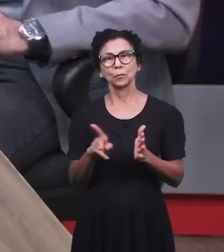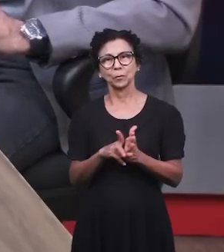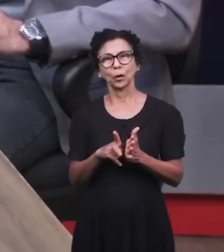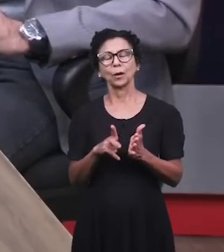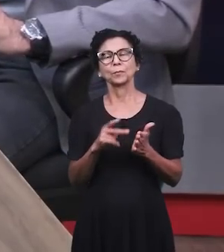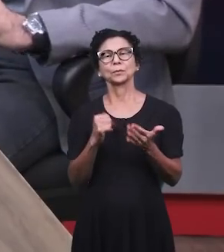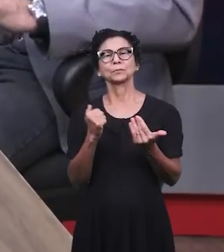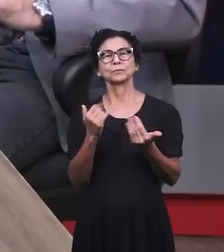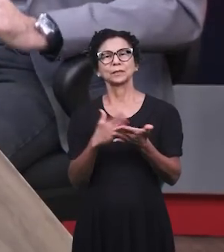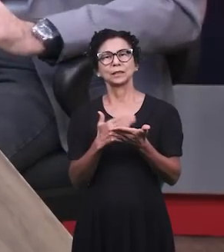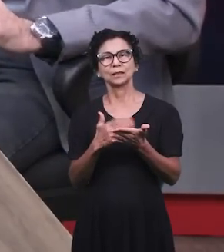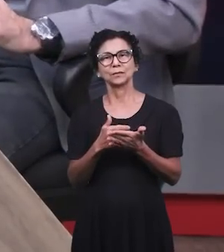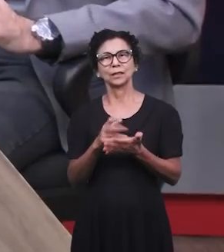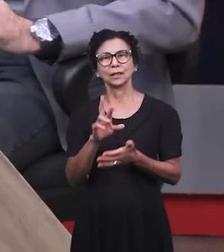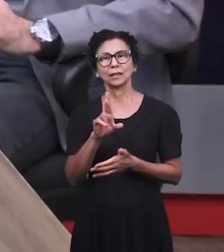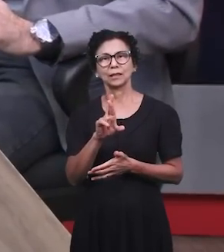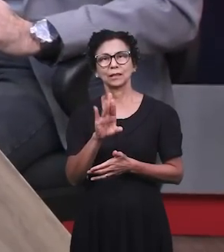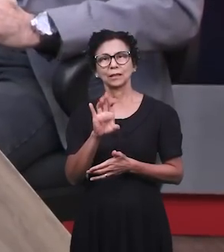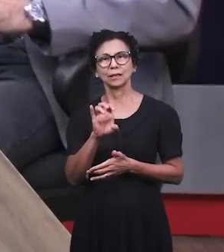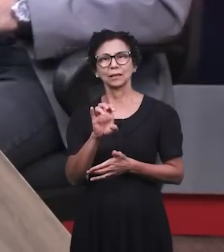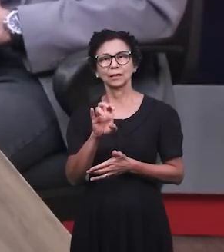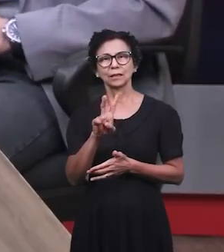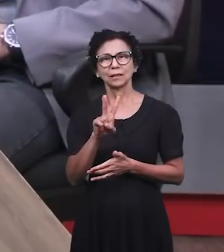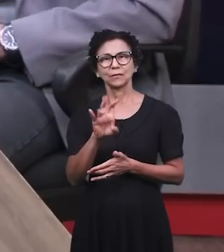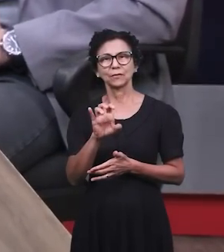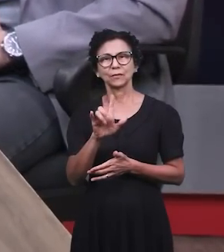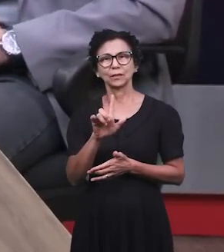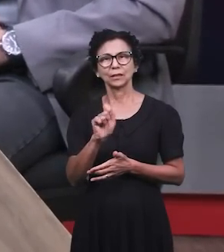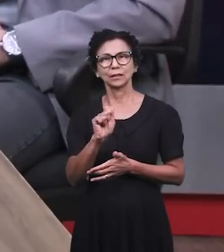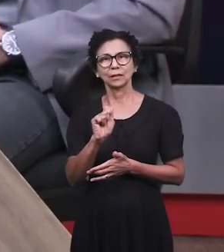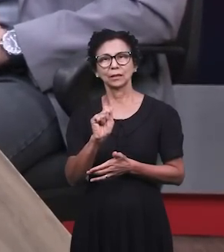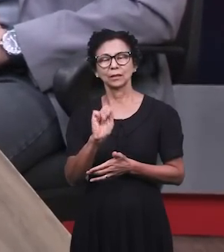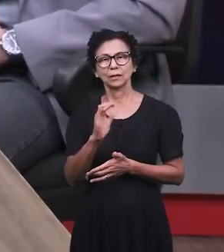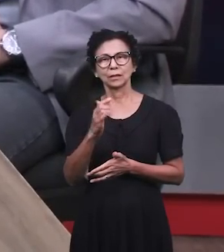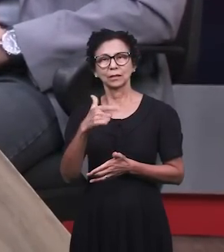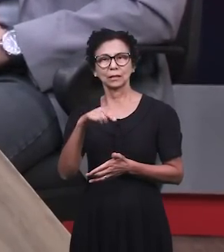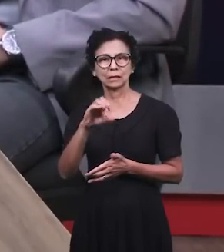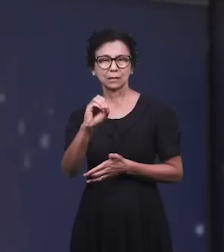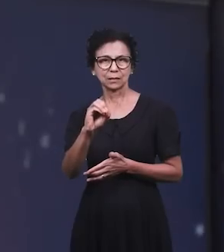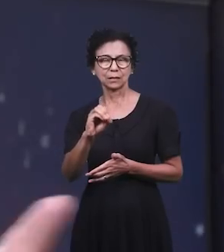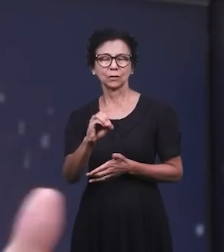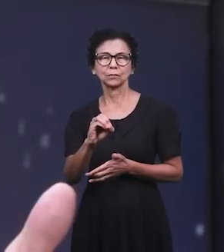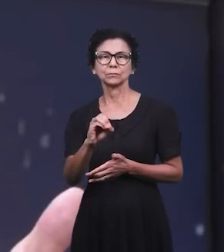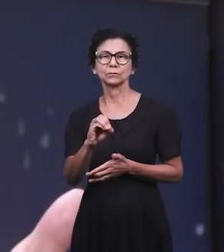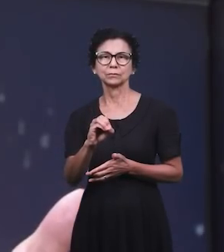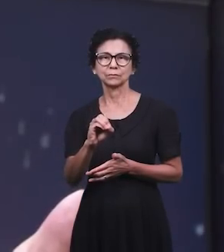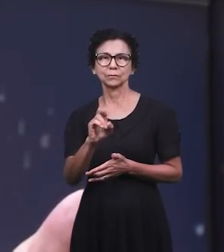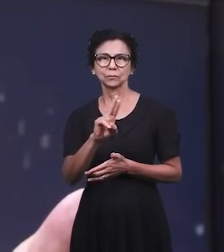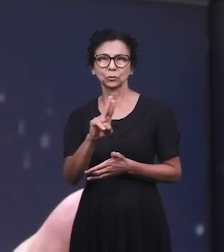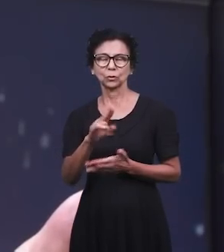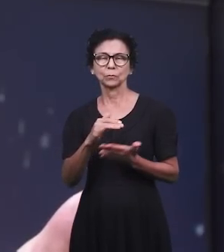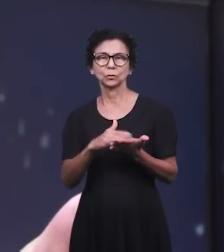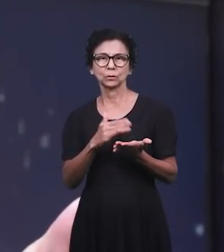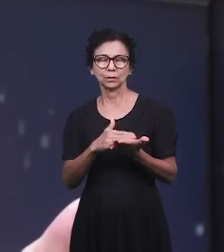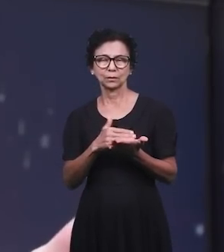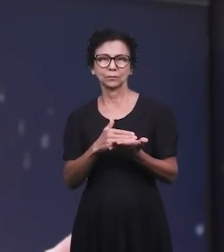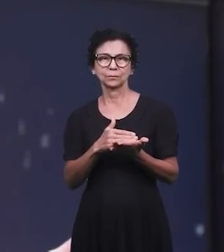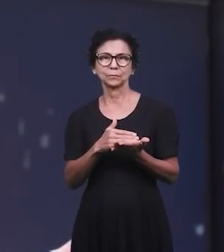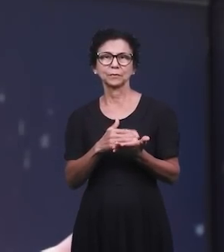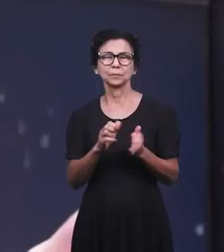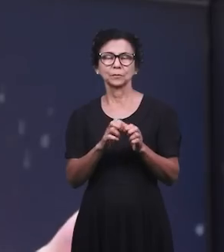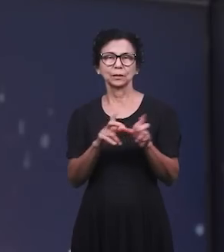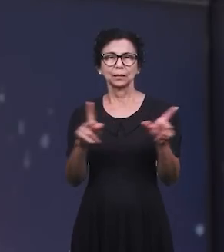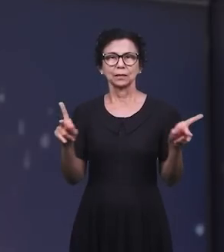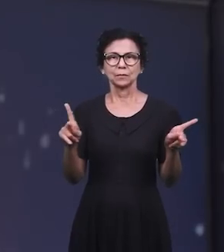Então, assim, aos seus servos. Então, o que é necessário? Qual é A chave para descriptografar,